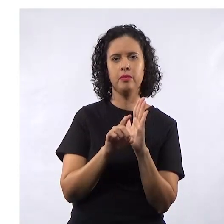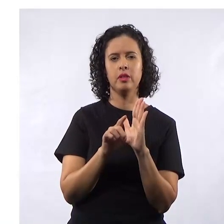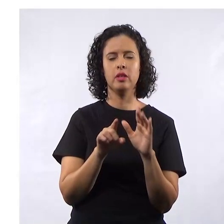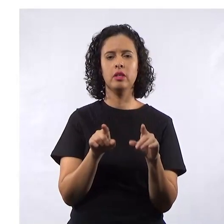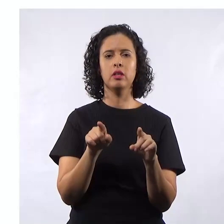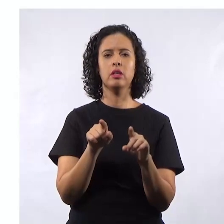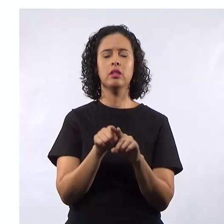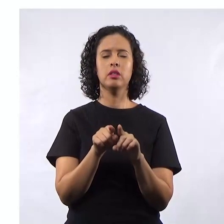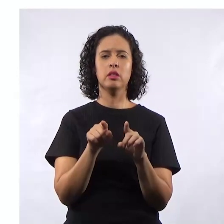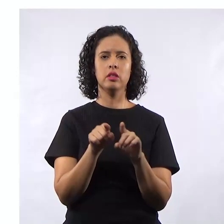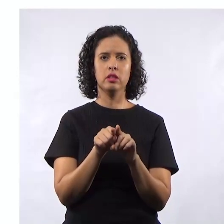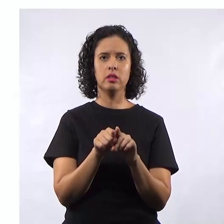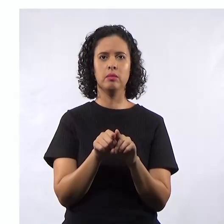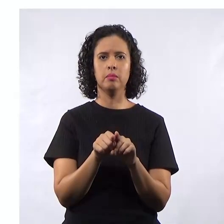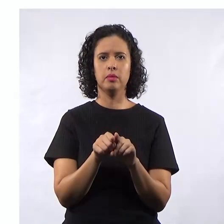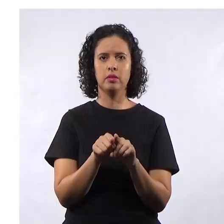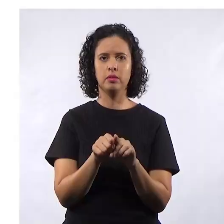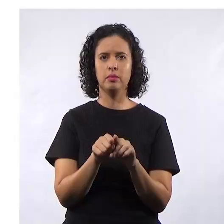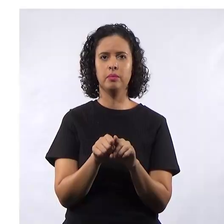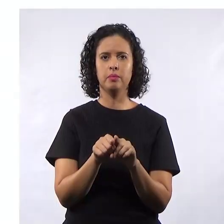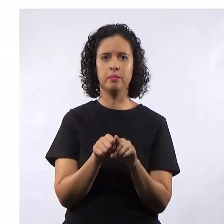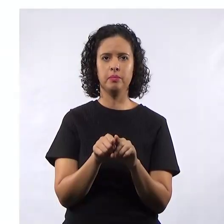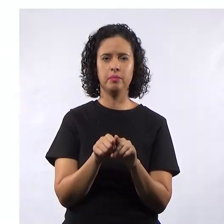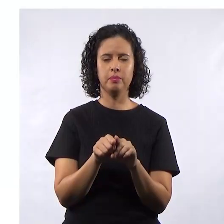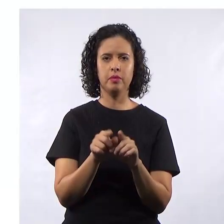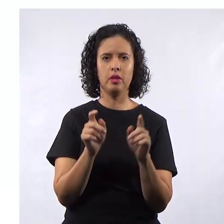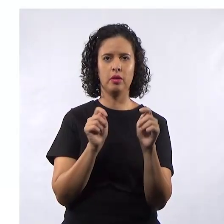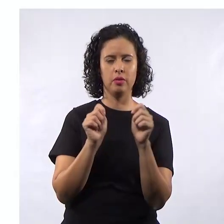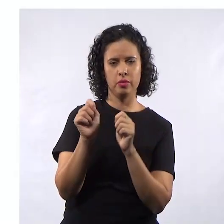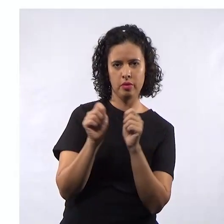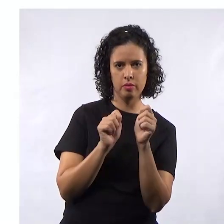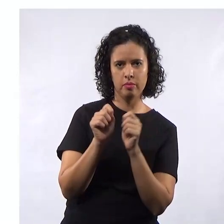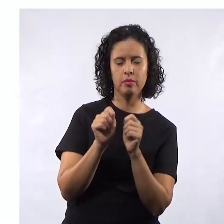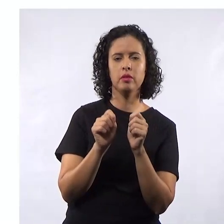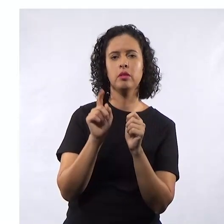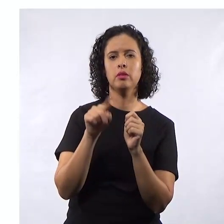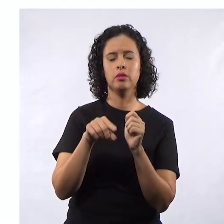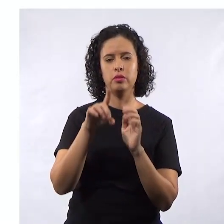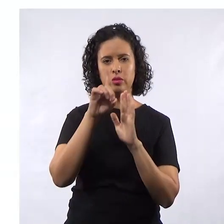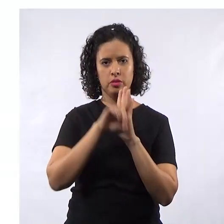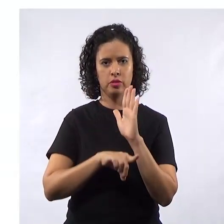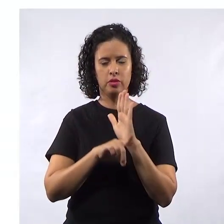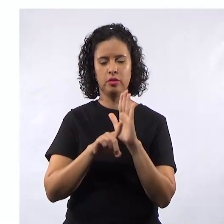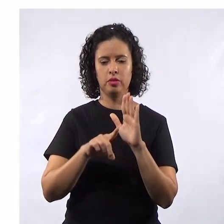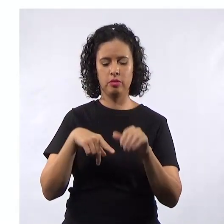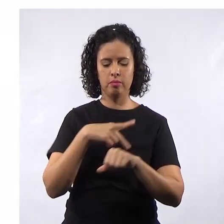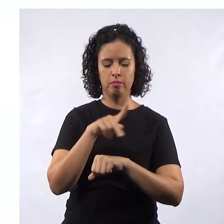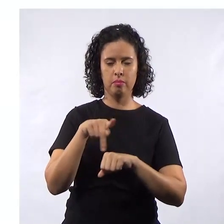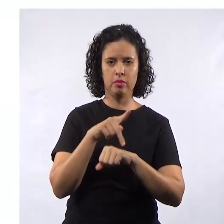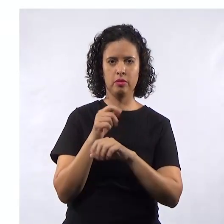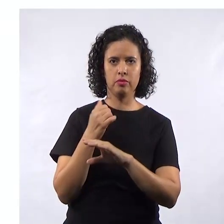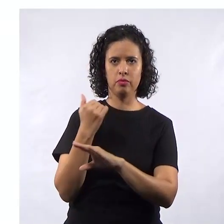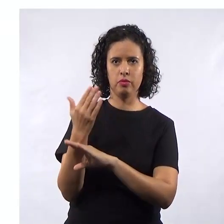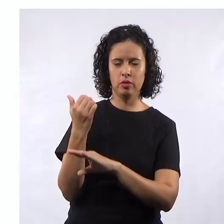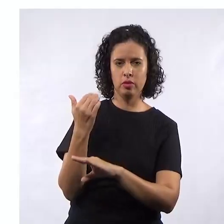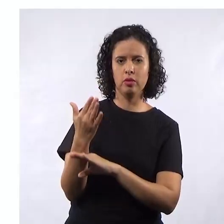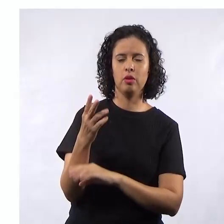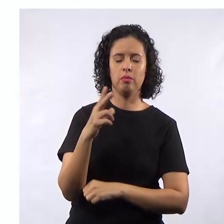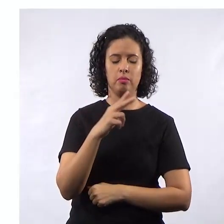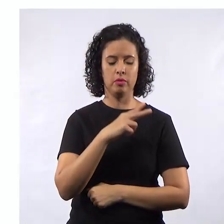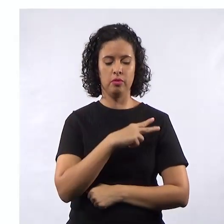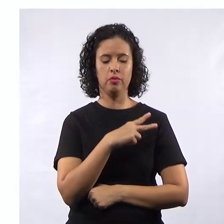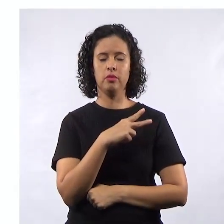6º. E ainda, ela vem regulamentar o direito internacional privado, ou seja, eu regulei aqui